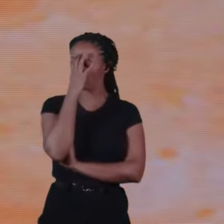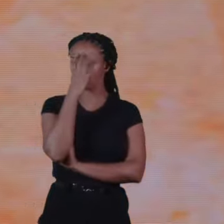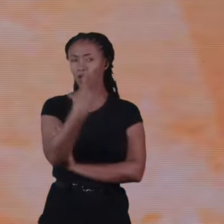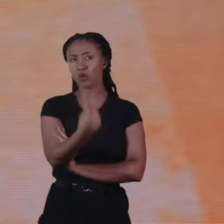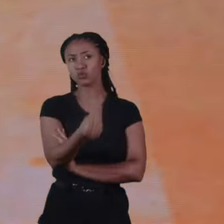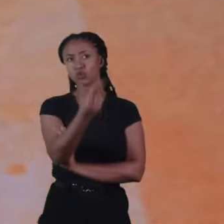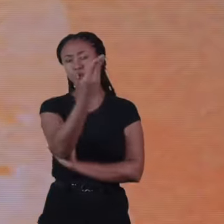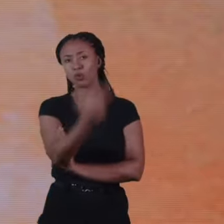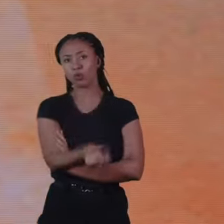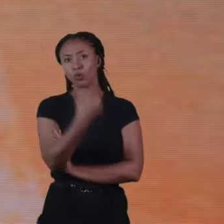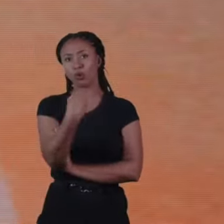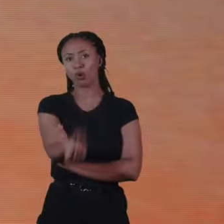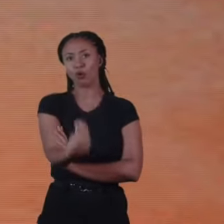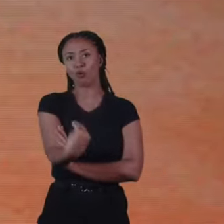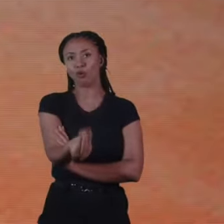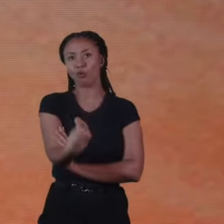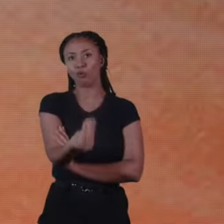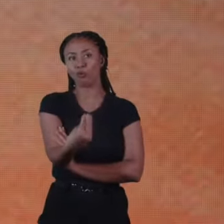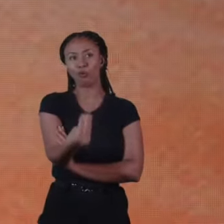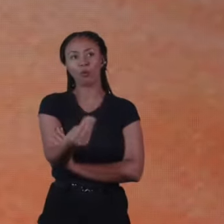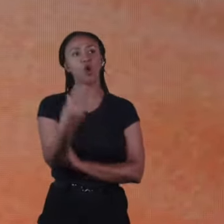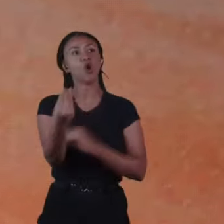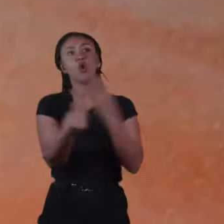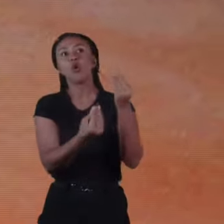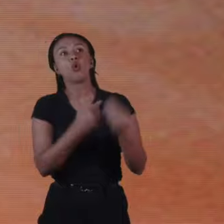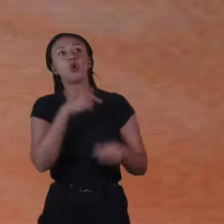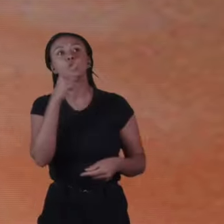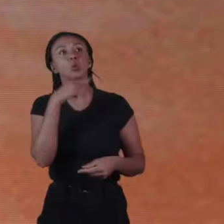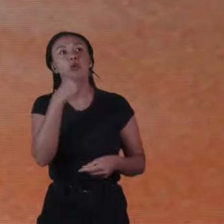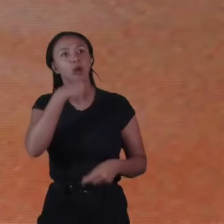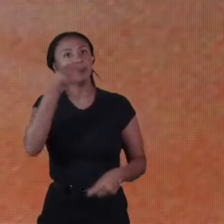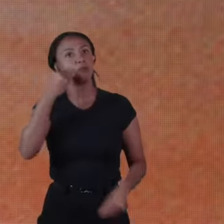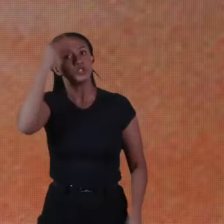numa situação dessas? Como é que ela não parou no meio do caminho?